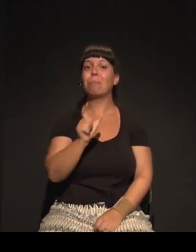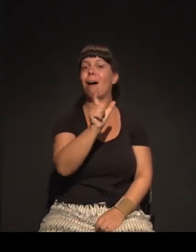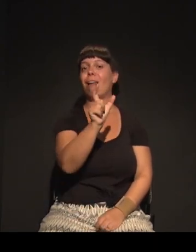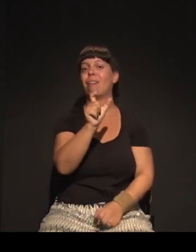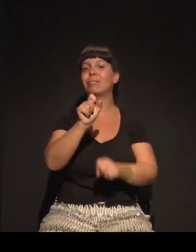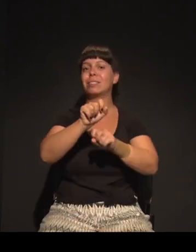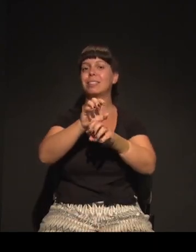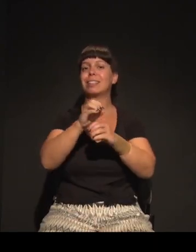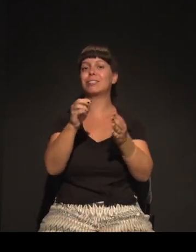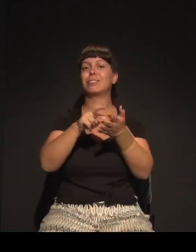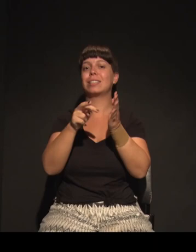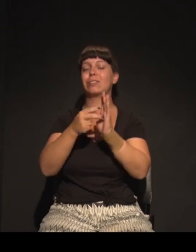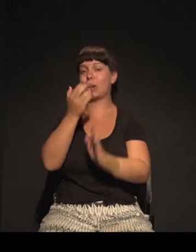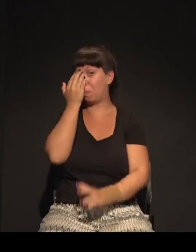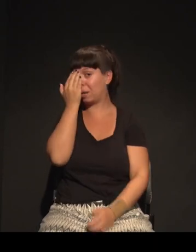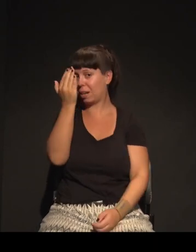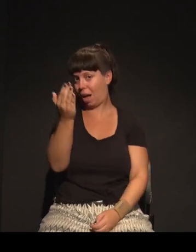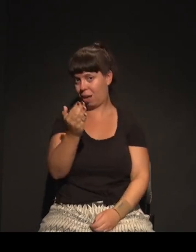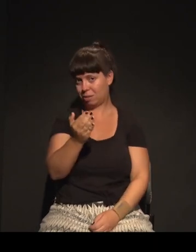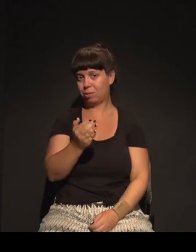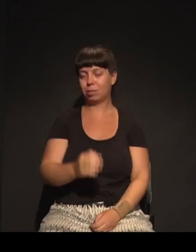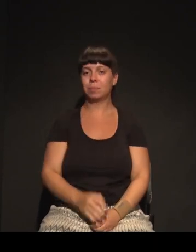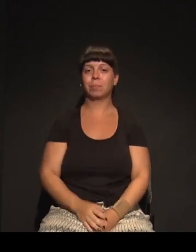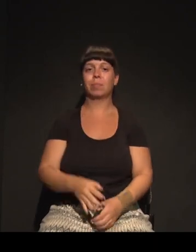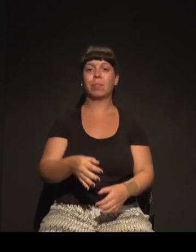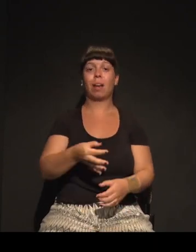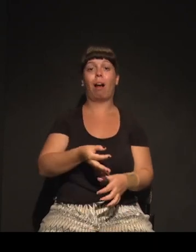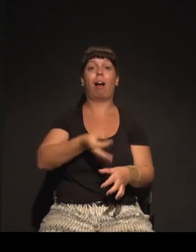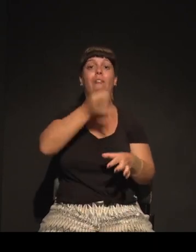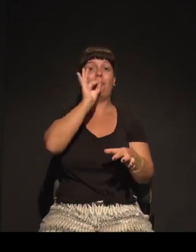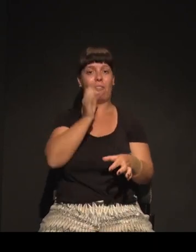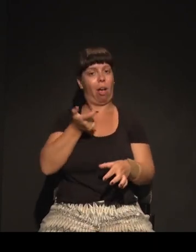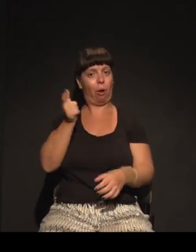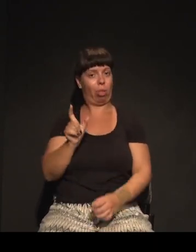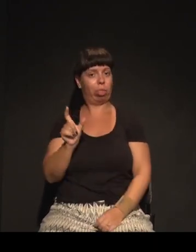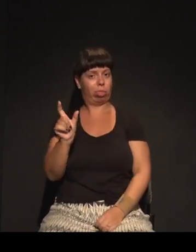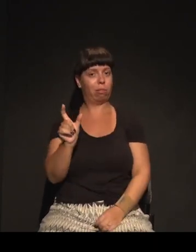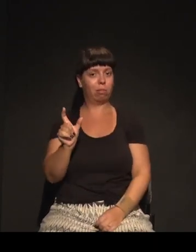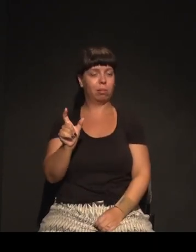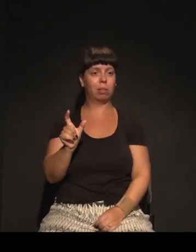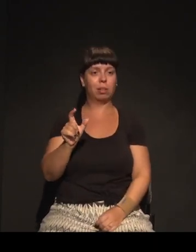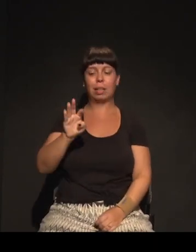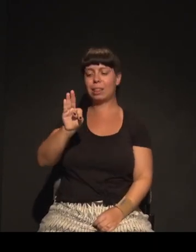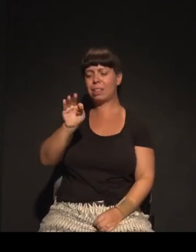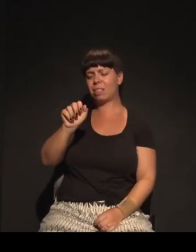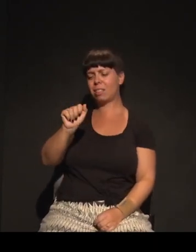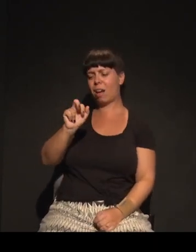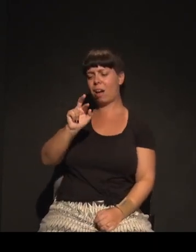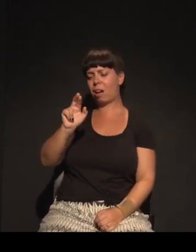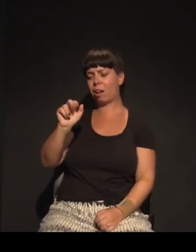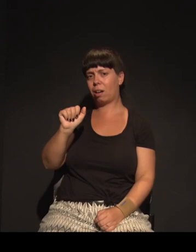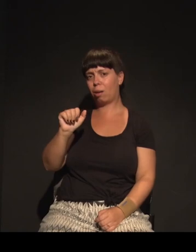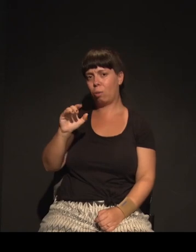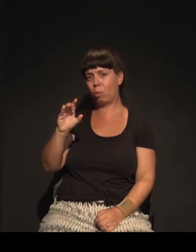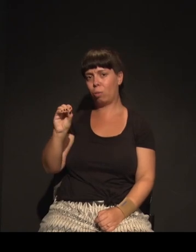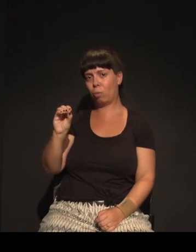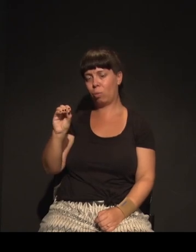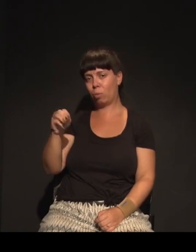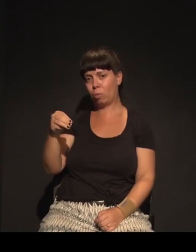eu acho que é muito fácil café é carrão a ram e isso